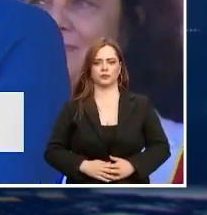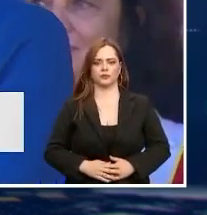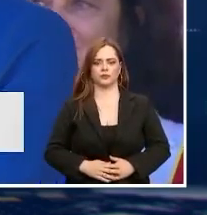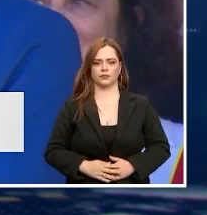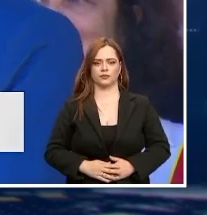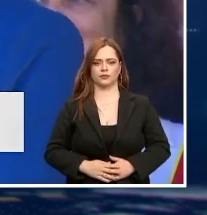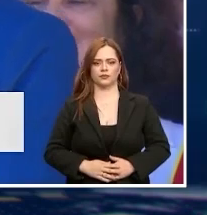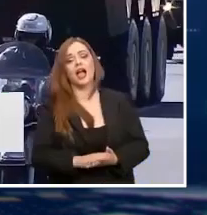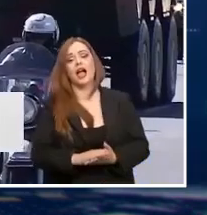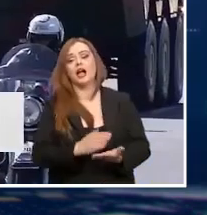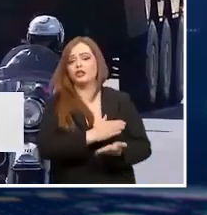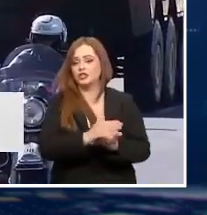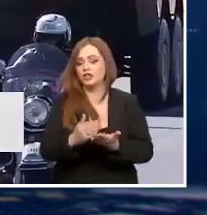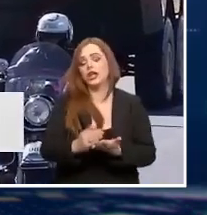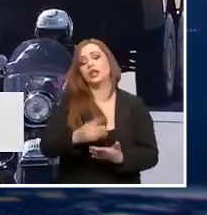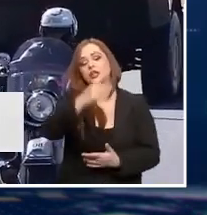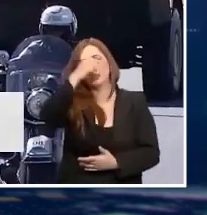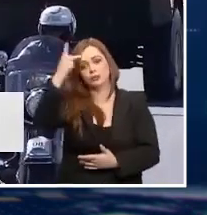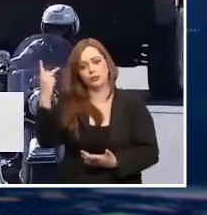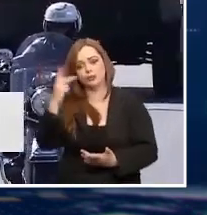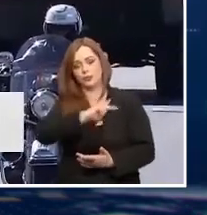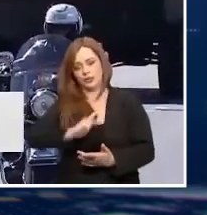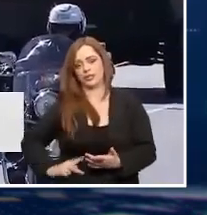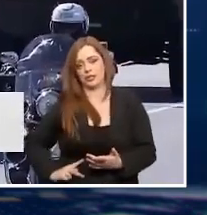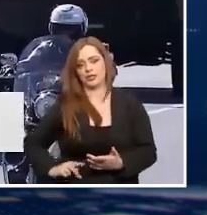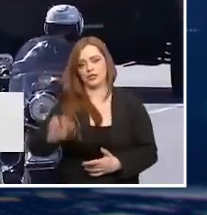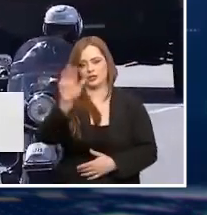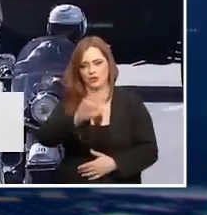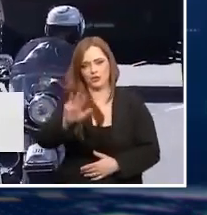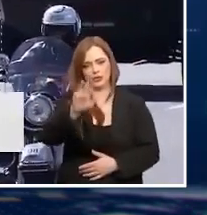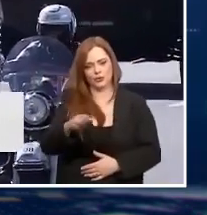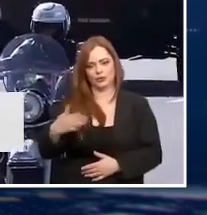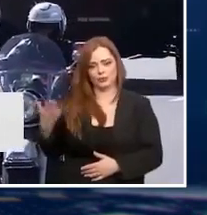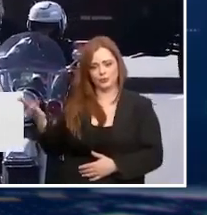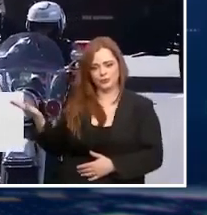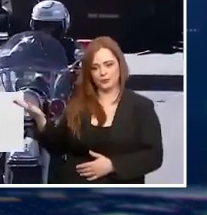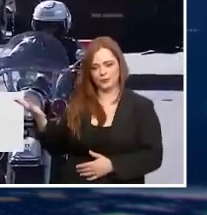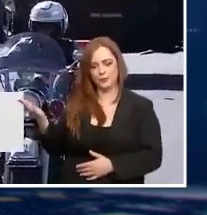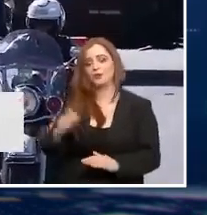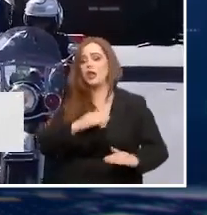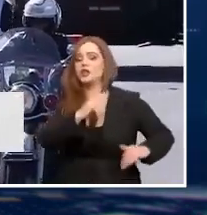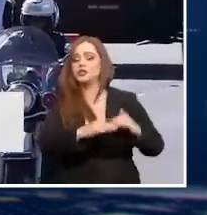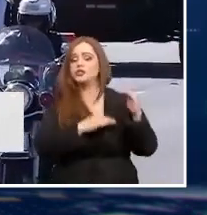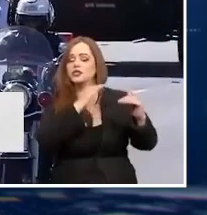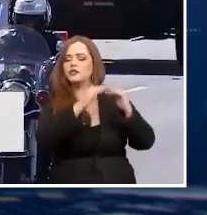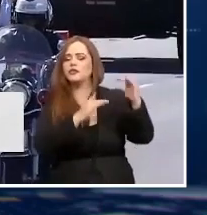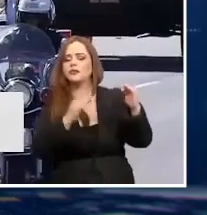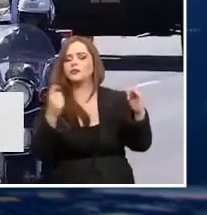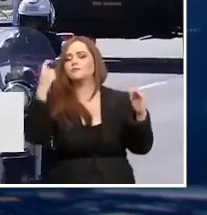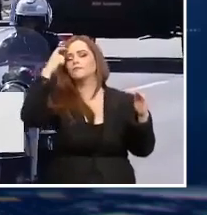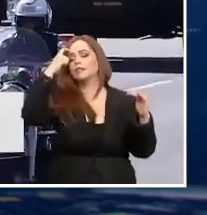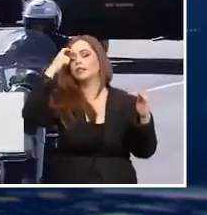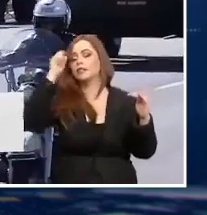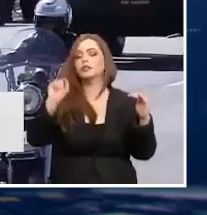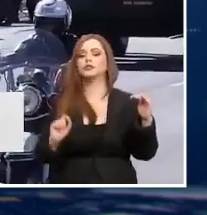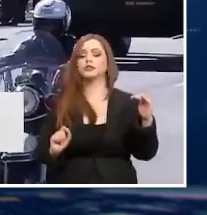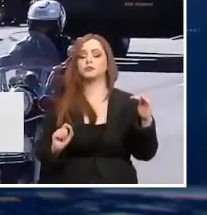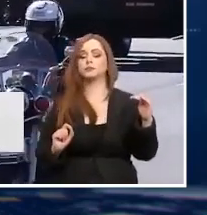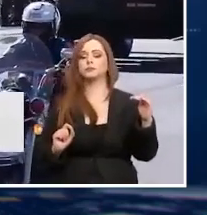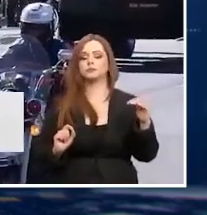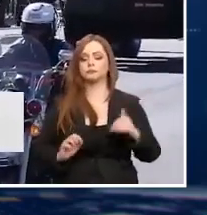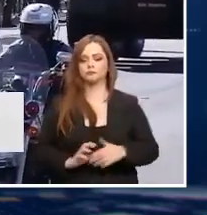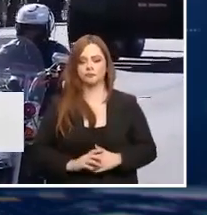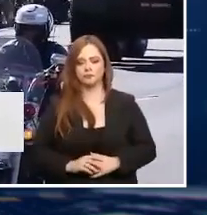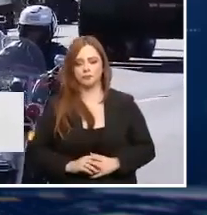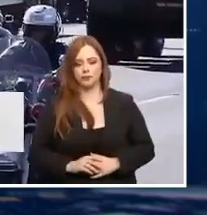incentivado, que as pessoas fossem às ruas. Então a gente vê a partir de 19, um movimento cada vez maior aí nesses desfiles de 7